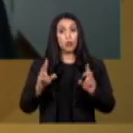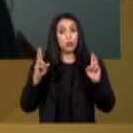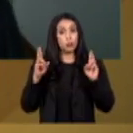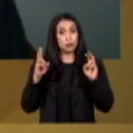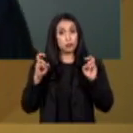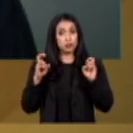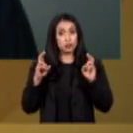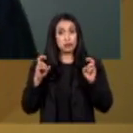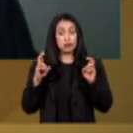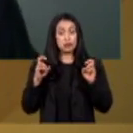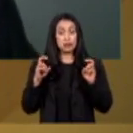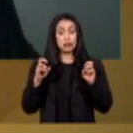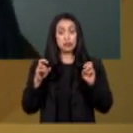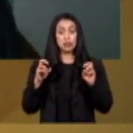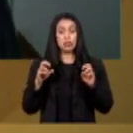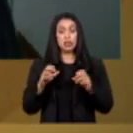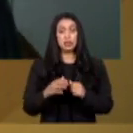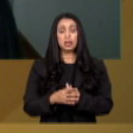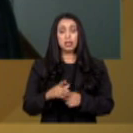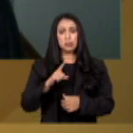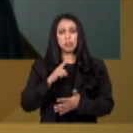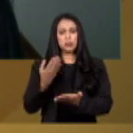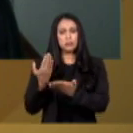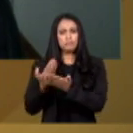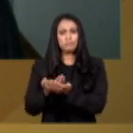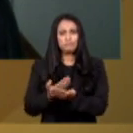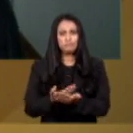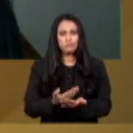manga on organic estudo